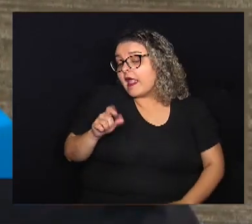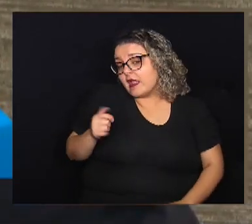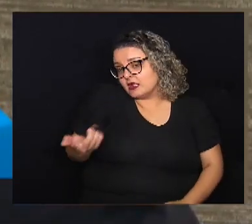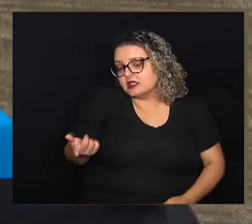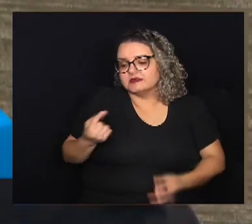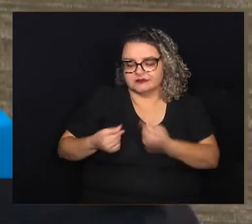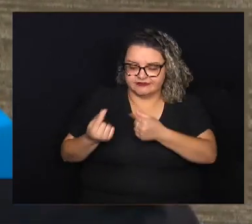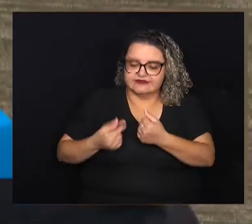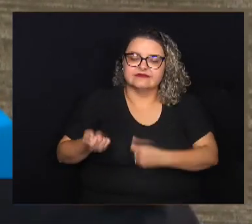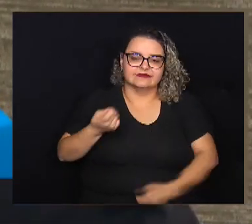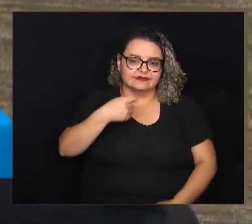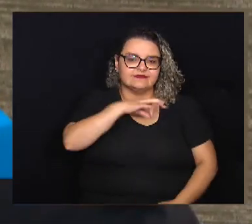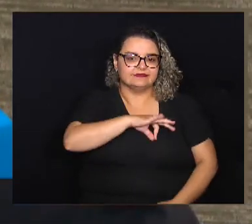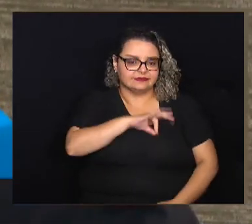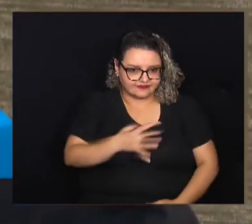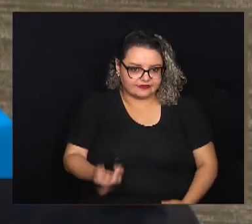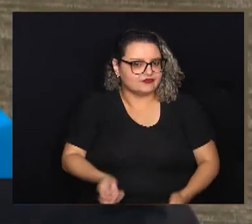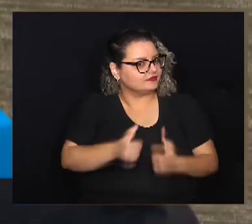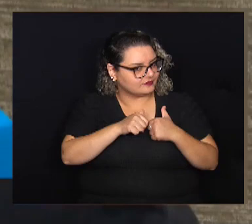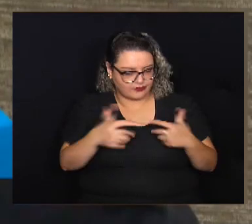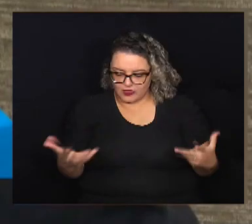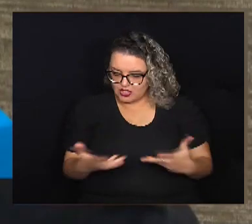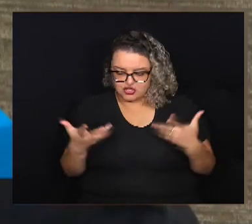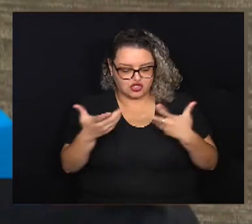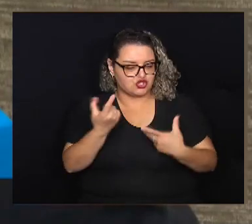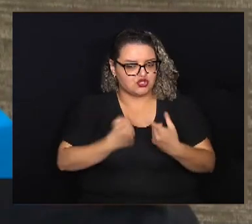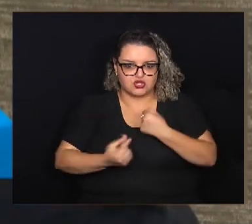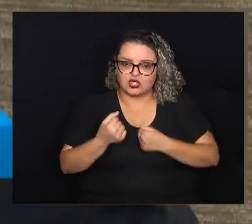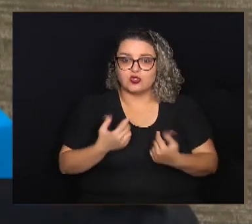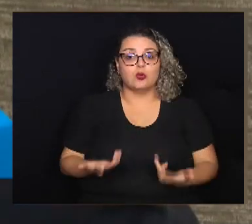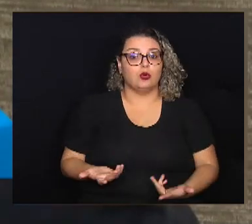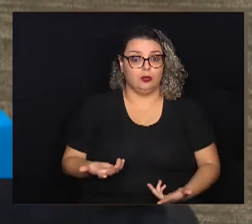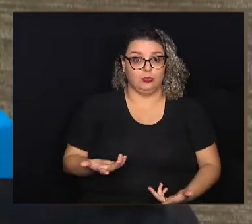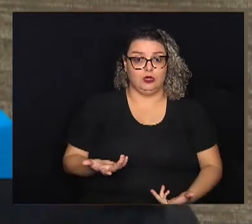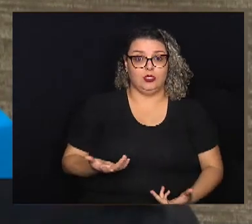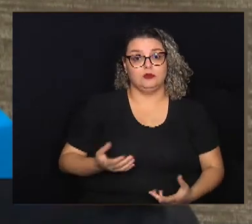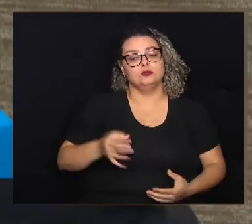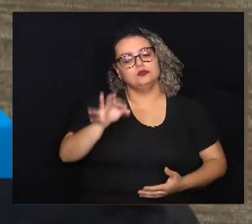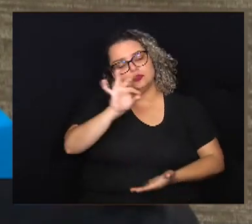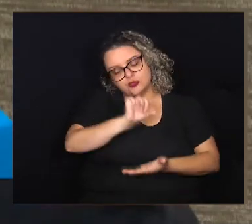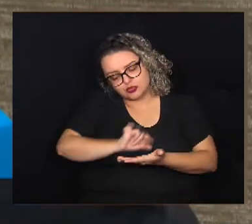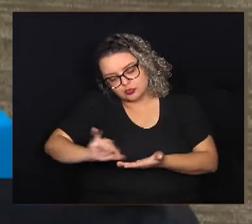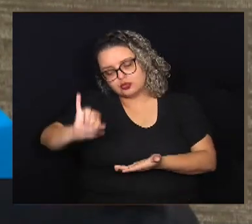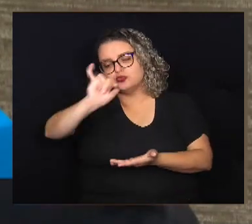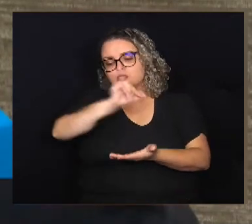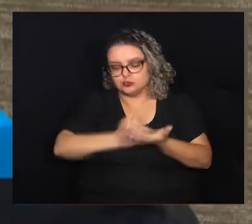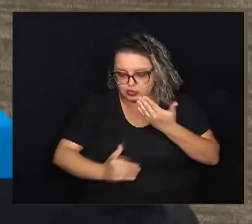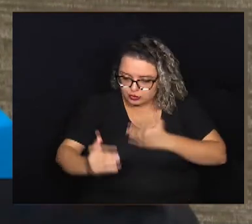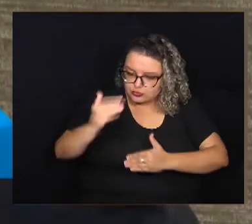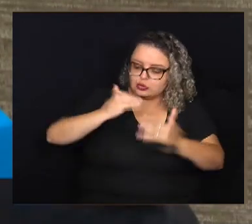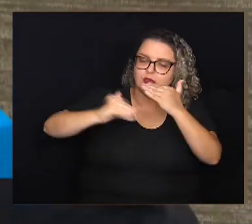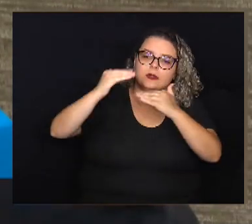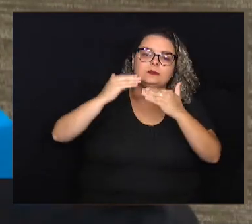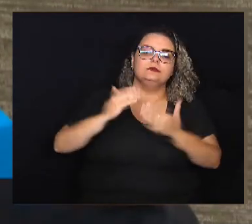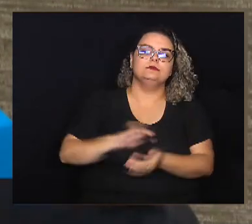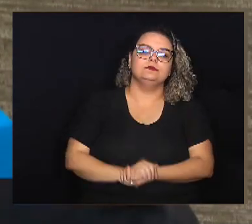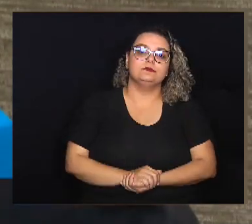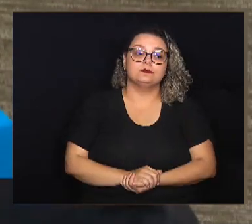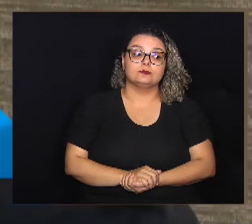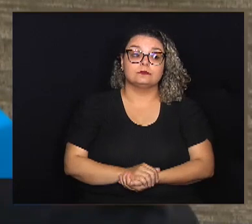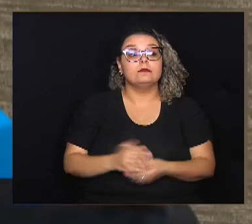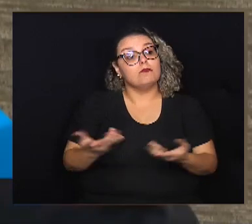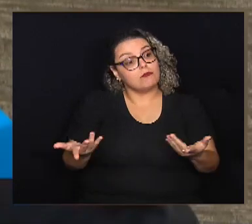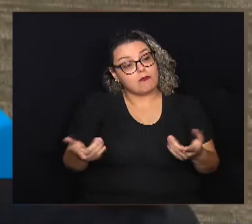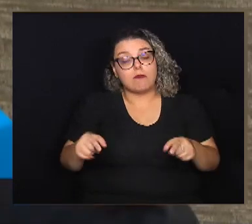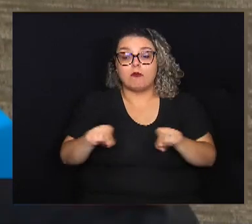trabalho de ganho estimular a economia circular né é mas isso